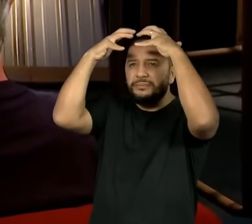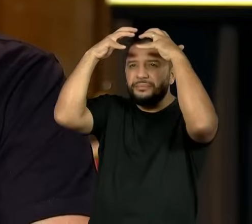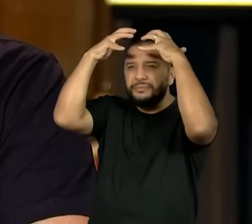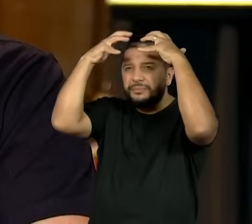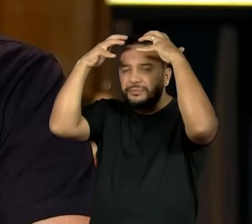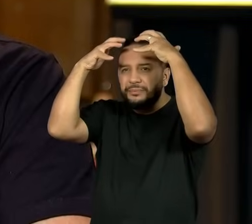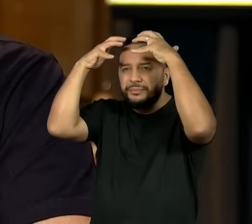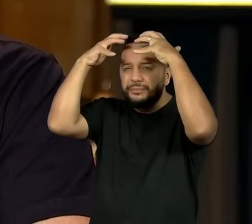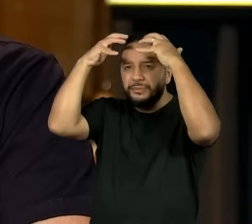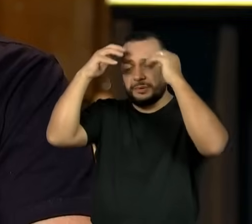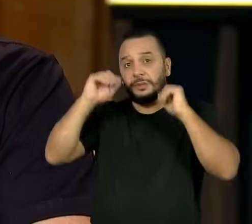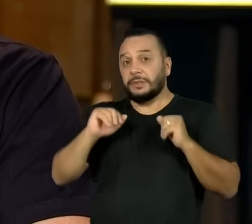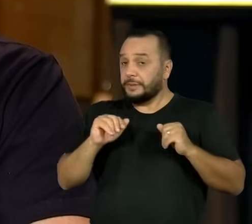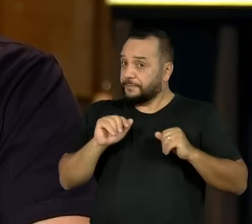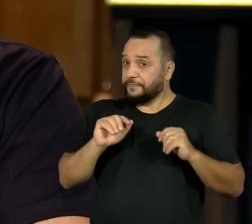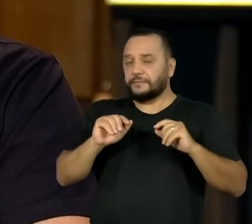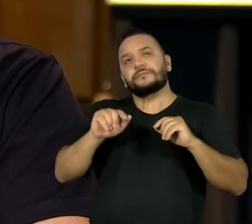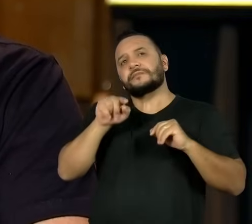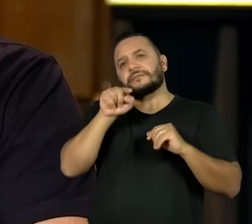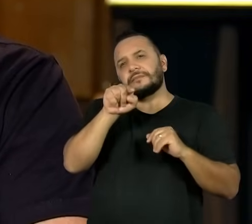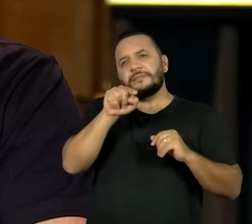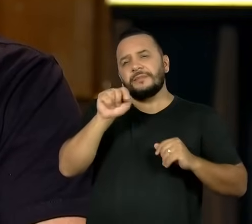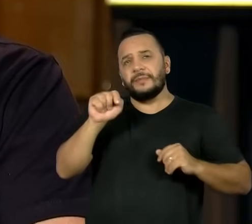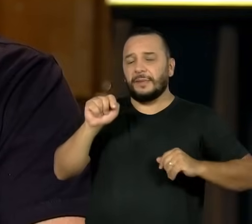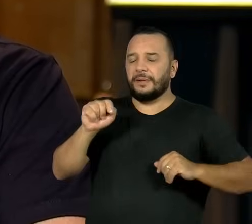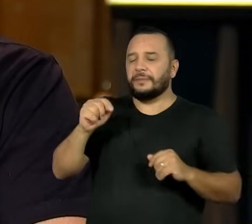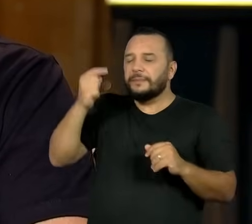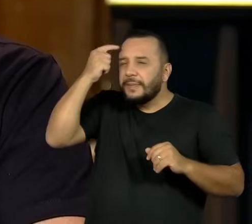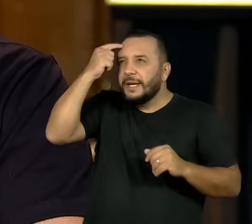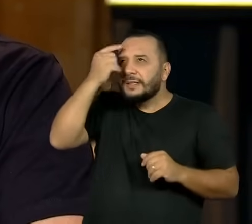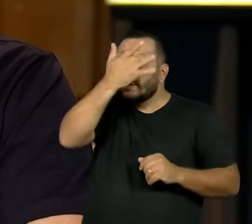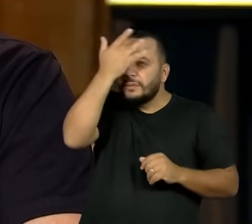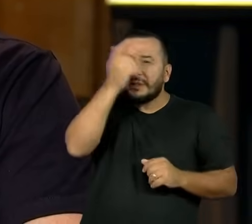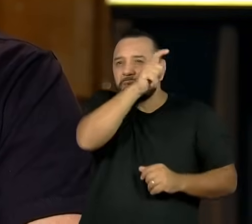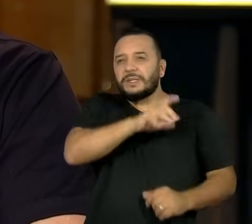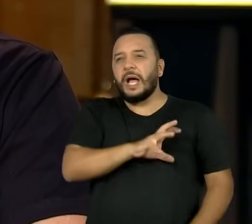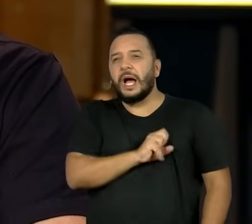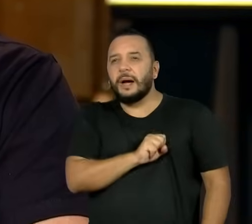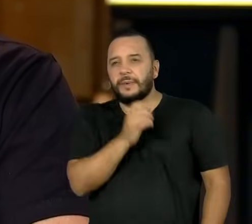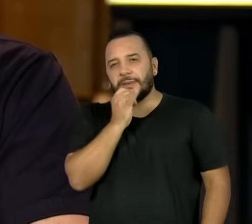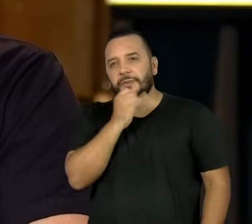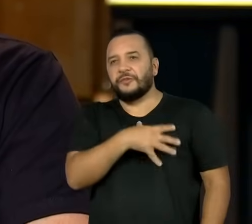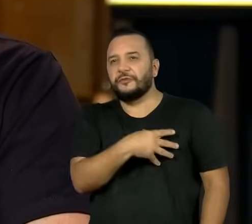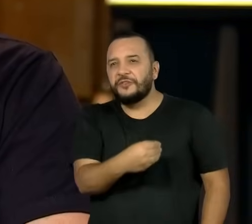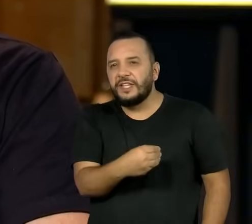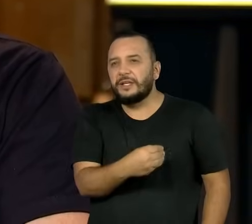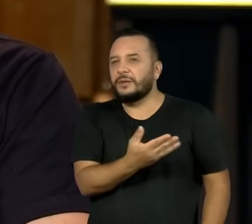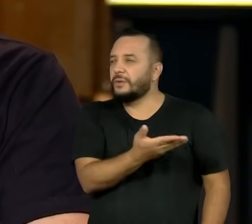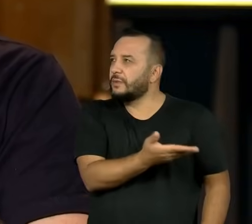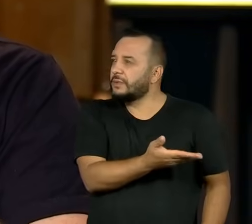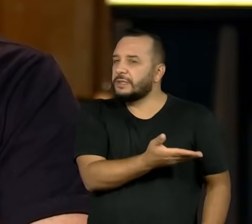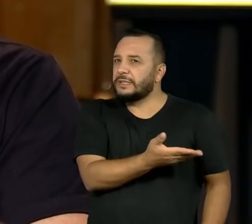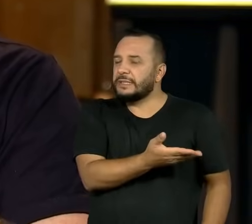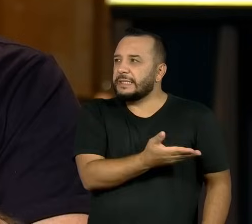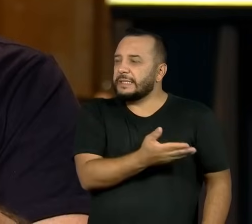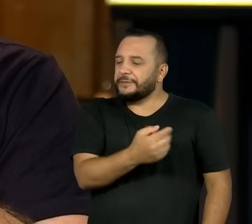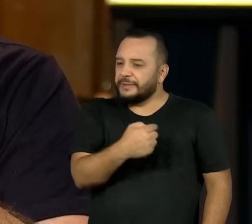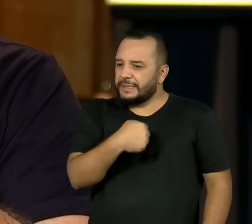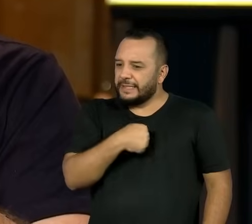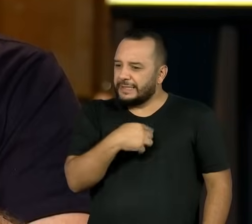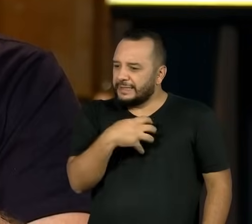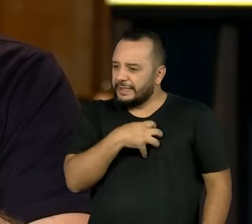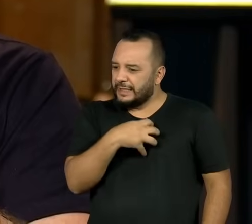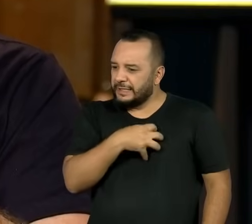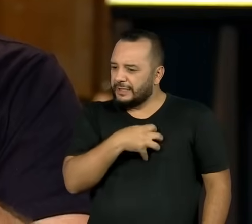ayahuasca. Seja quando você pensa numa pessoa que você ama muito, o seu filho, sua filha, você, de certa maneira, você